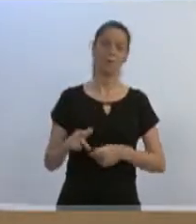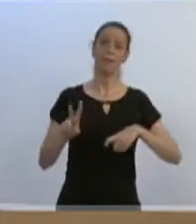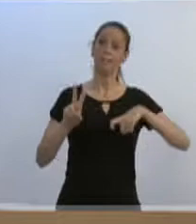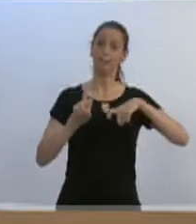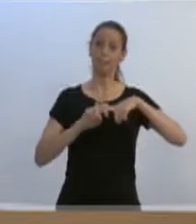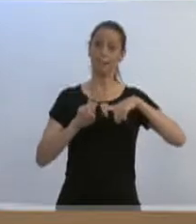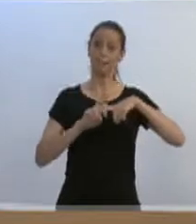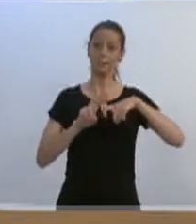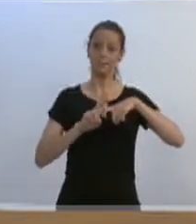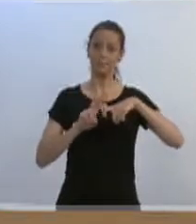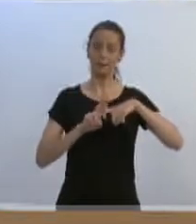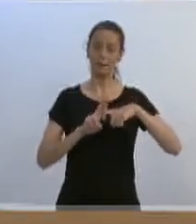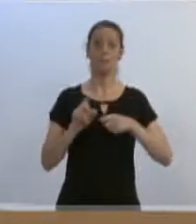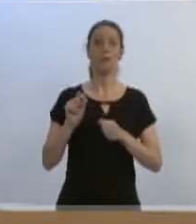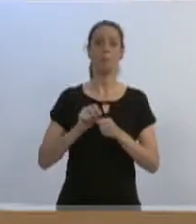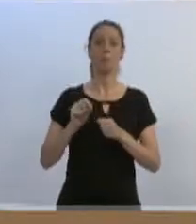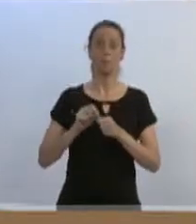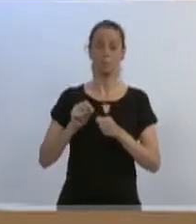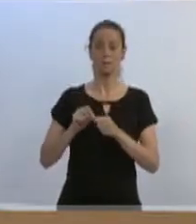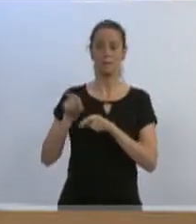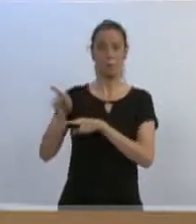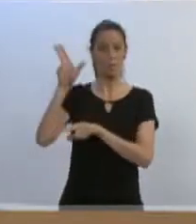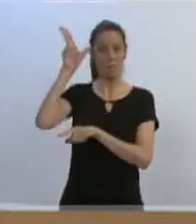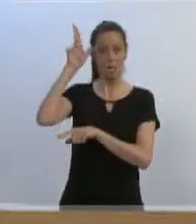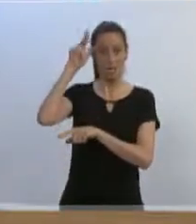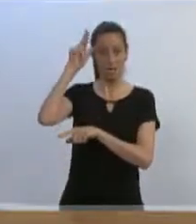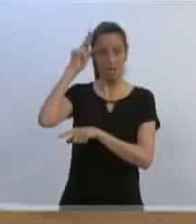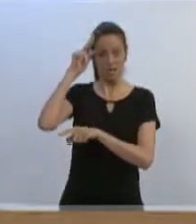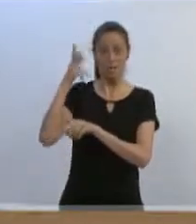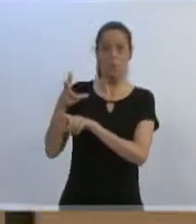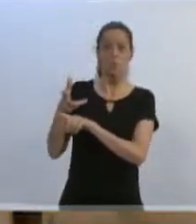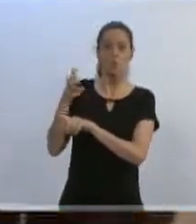agora fazendo o sangue foi mais longe